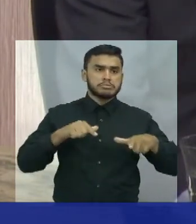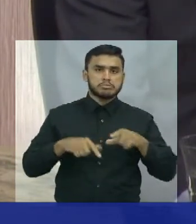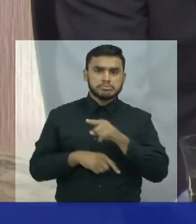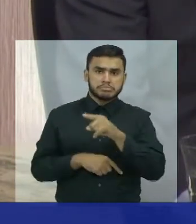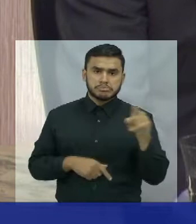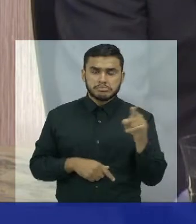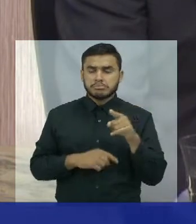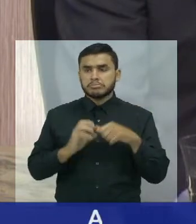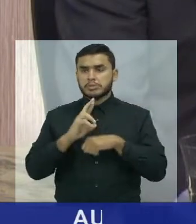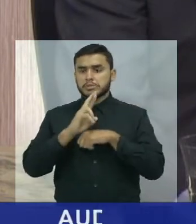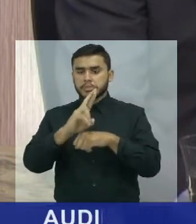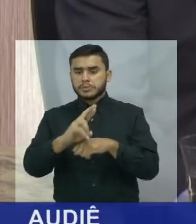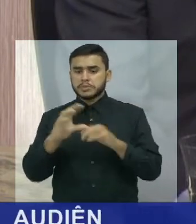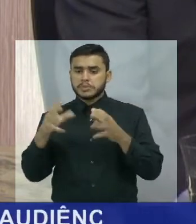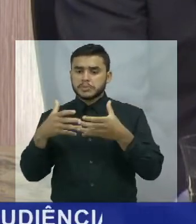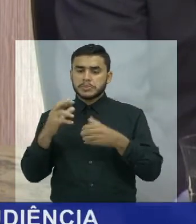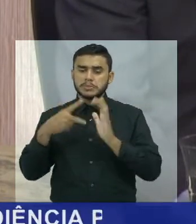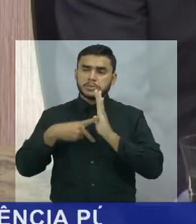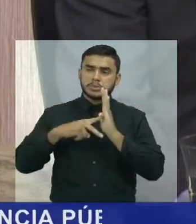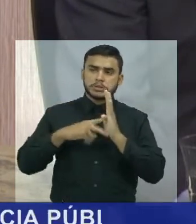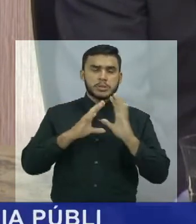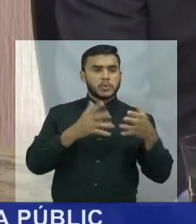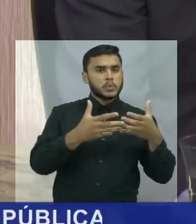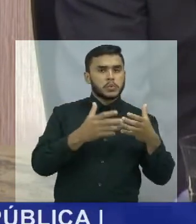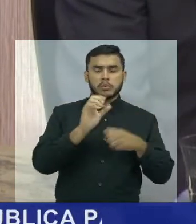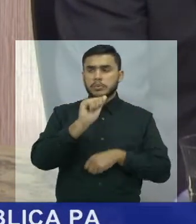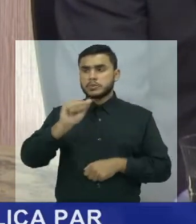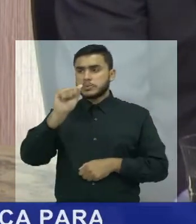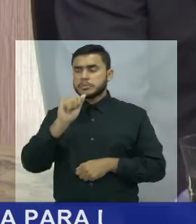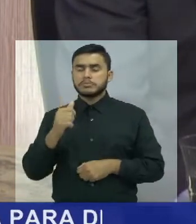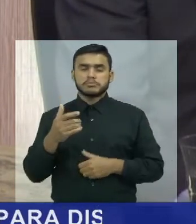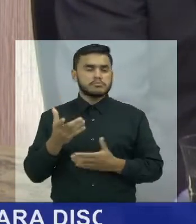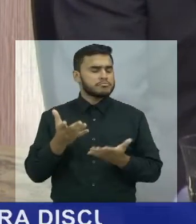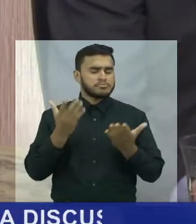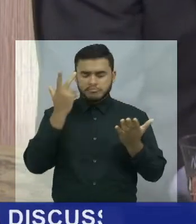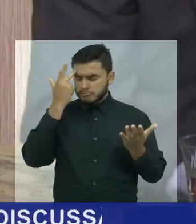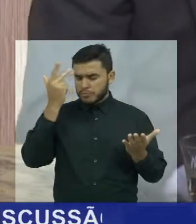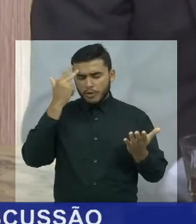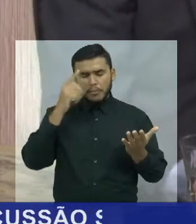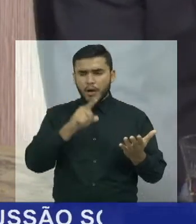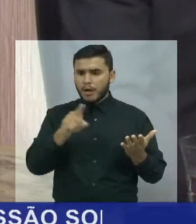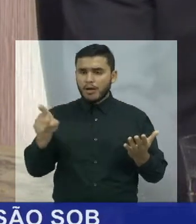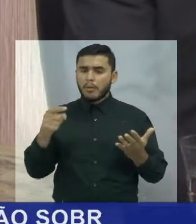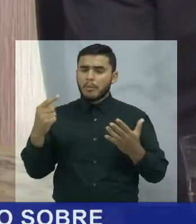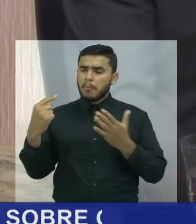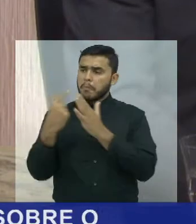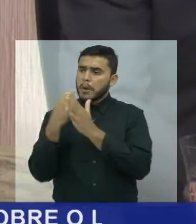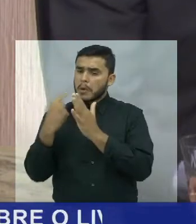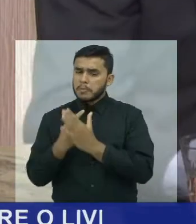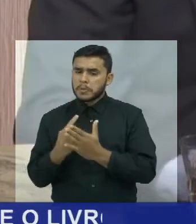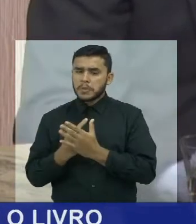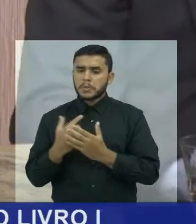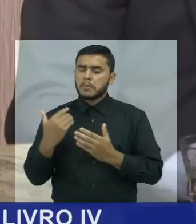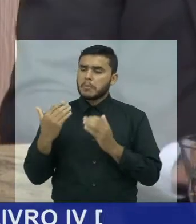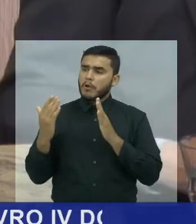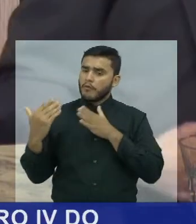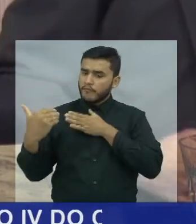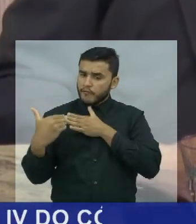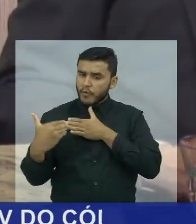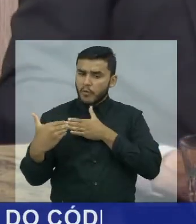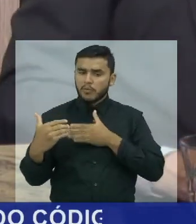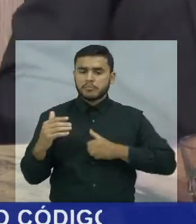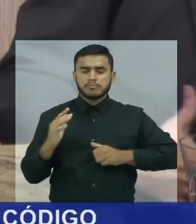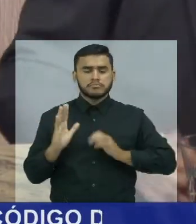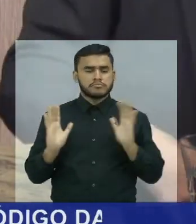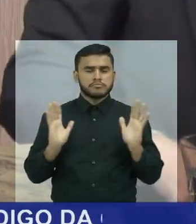essa identidade, e é natural que esses setores e segmentos procurem individualmente esse vereador. Não se trata, a meu